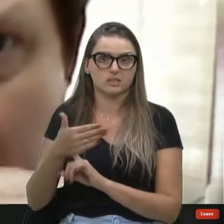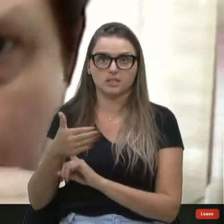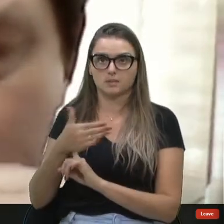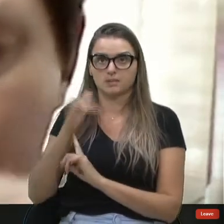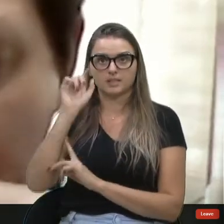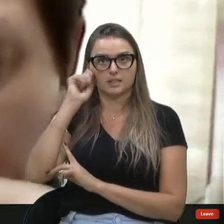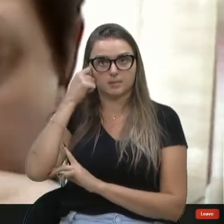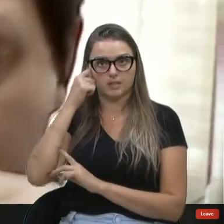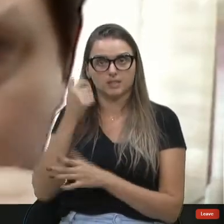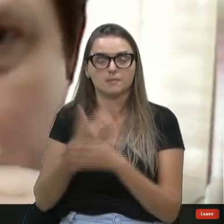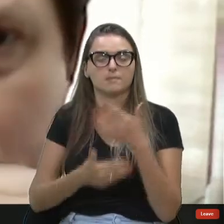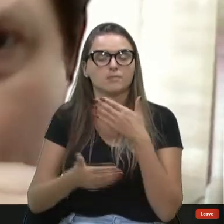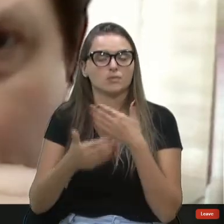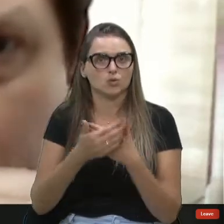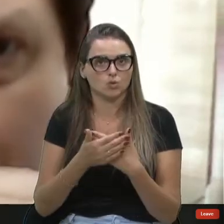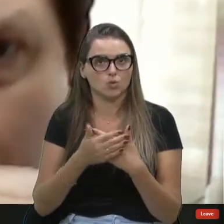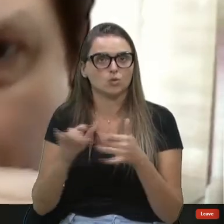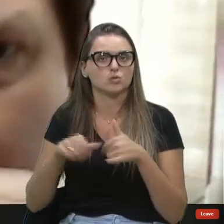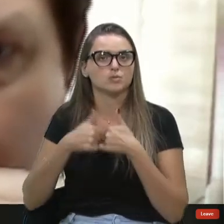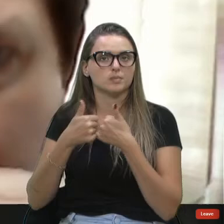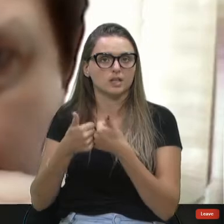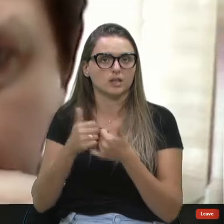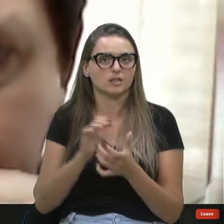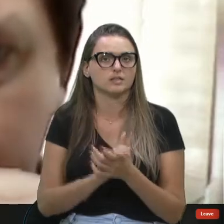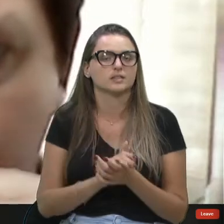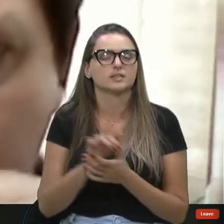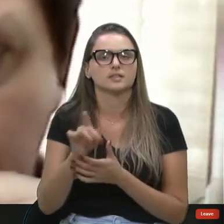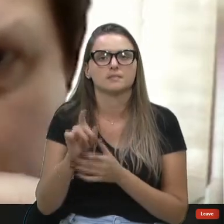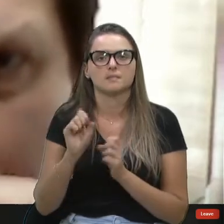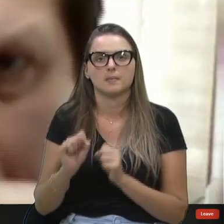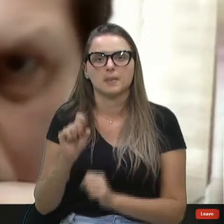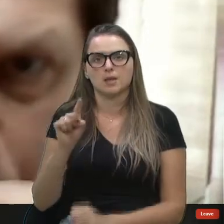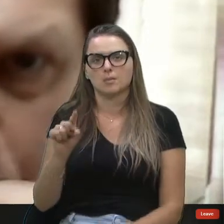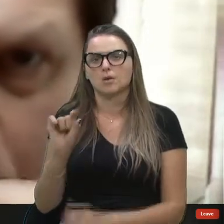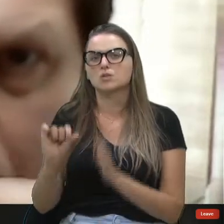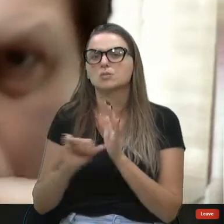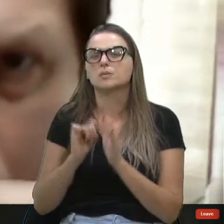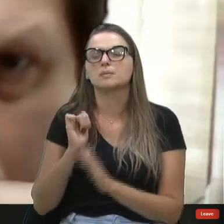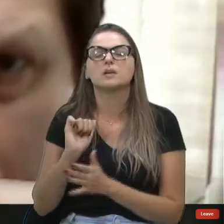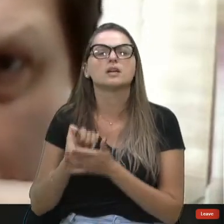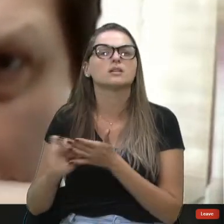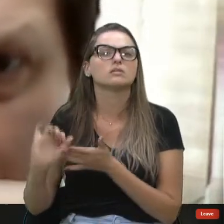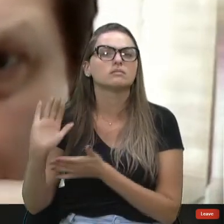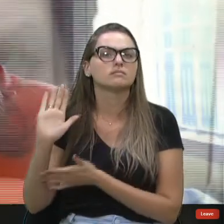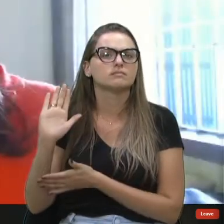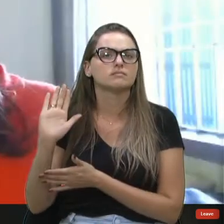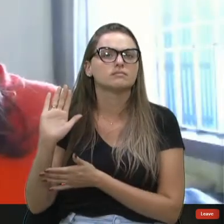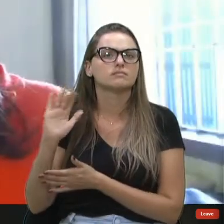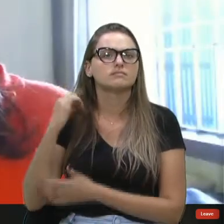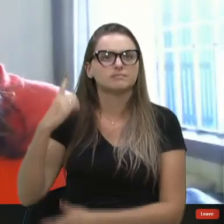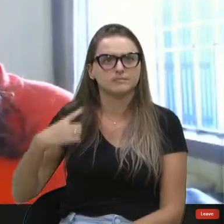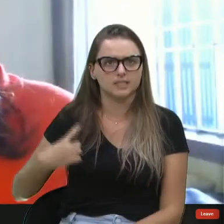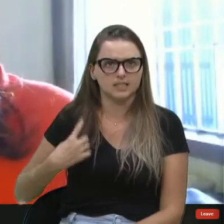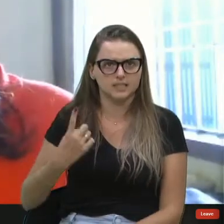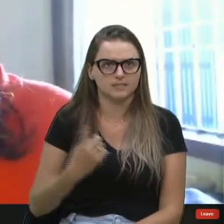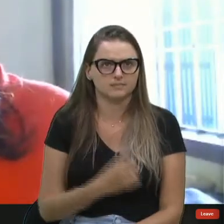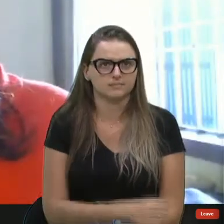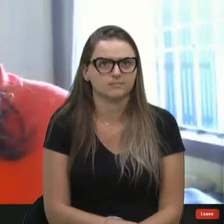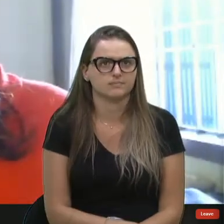todos estariam numa situação bem melhor. Quem me pediu a parte primeiro? Eu, vereador